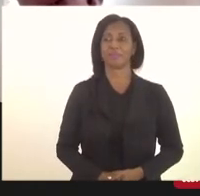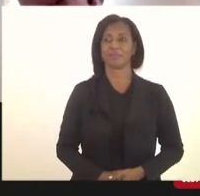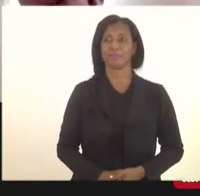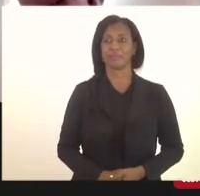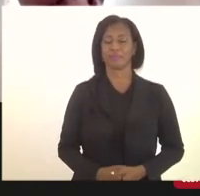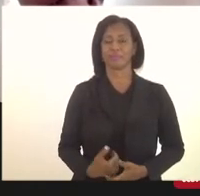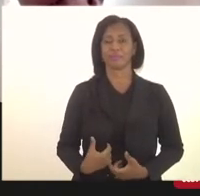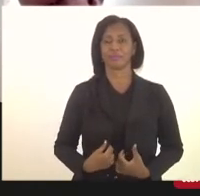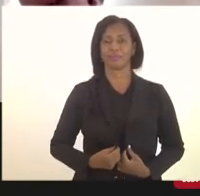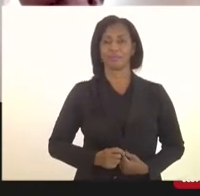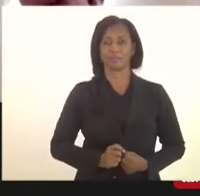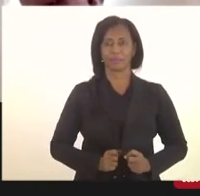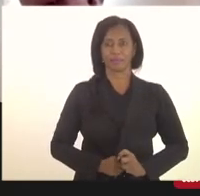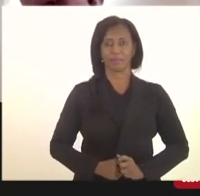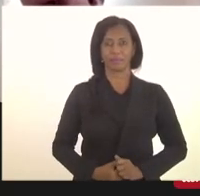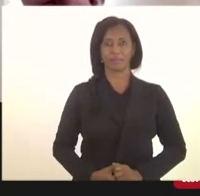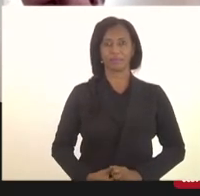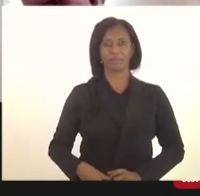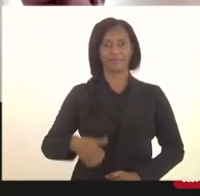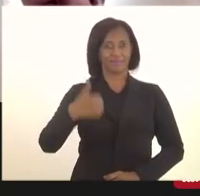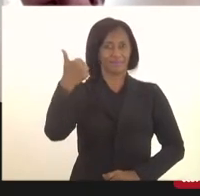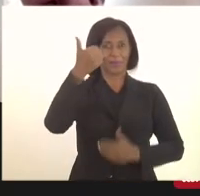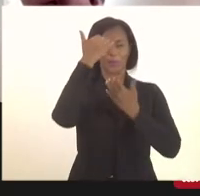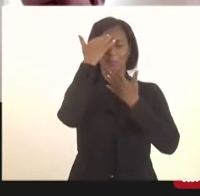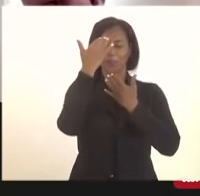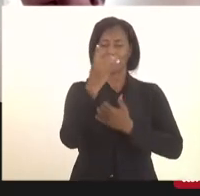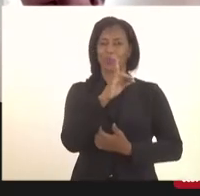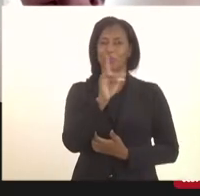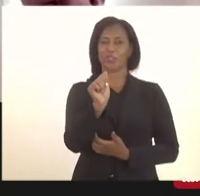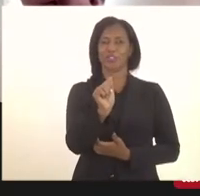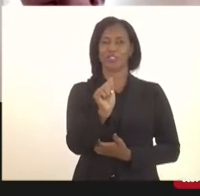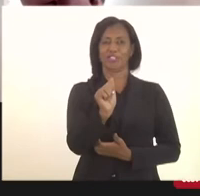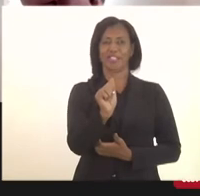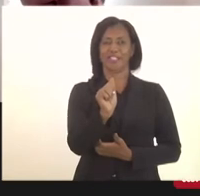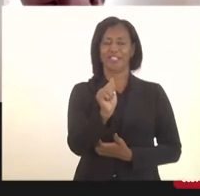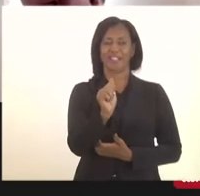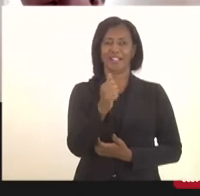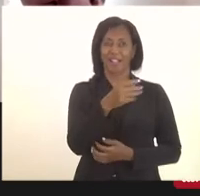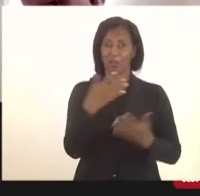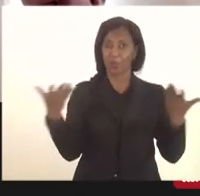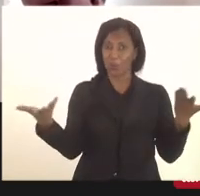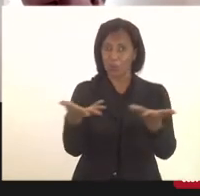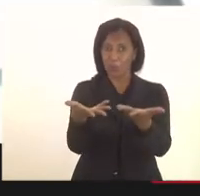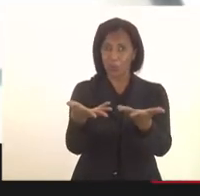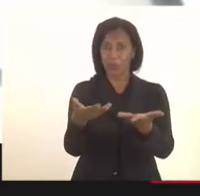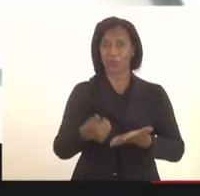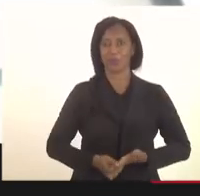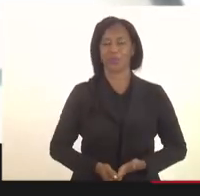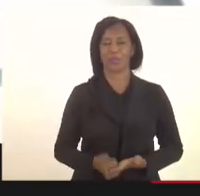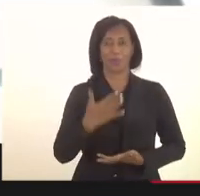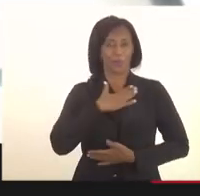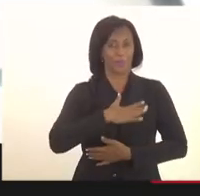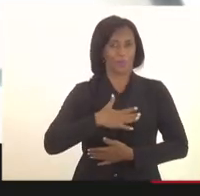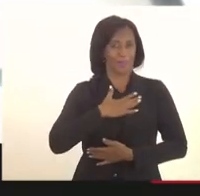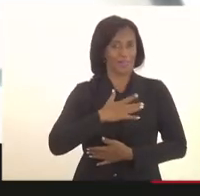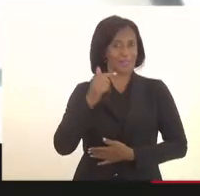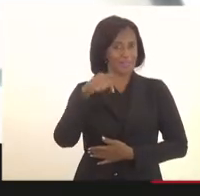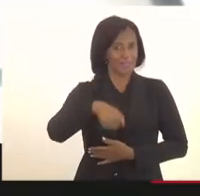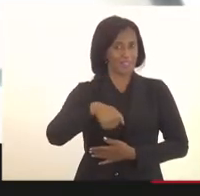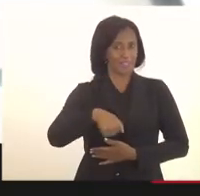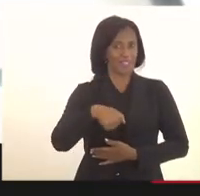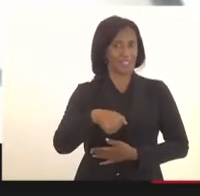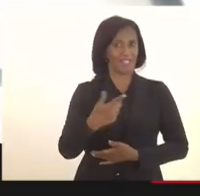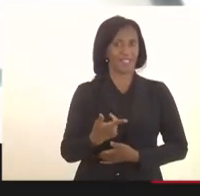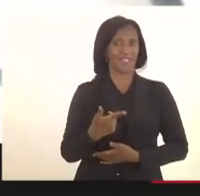Perfeitamente, Jonas. Em primeiro lugar, muito bom dia a todos. É um prazer, em nome da Petronas, poder contribuir aqui